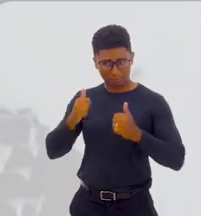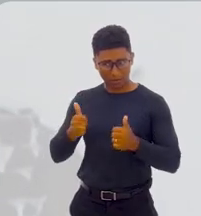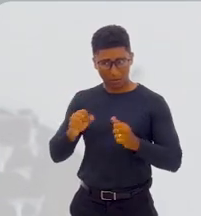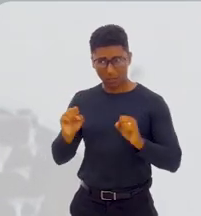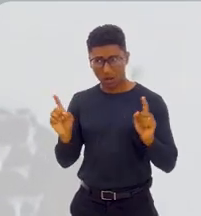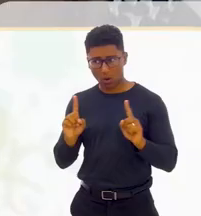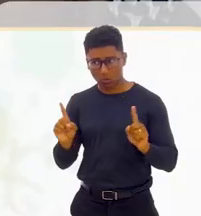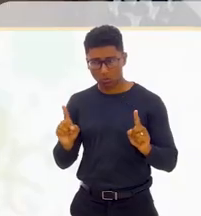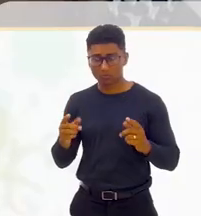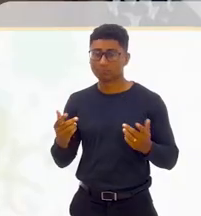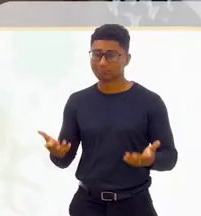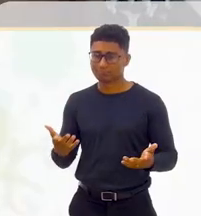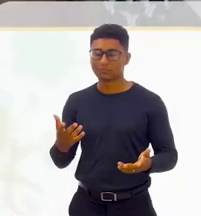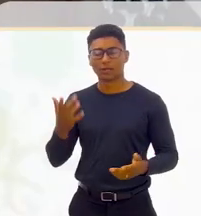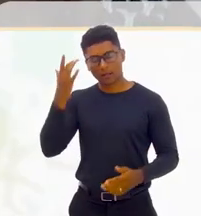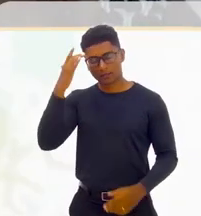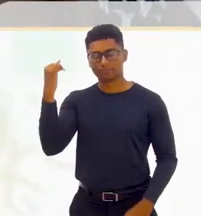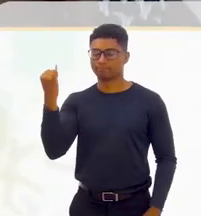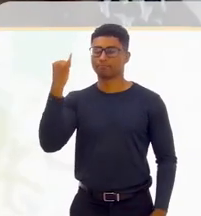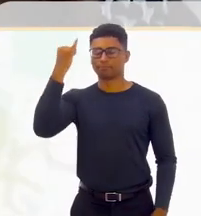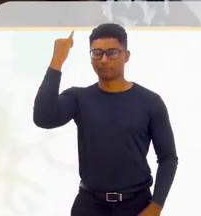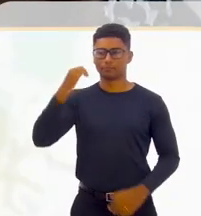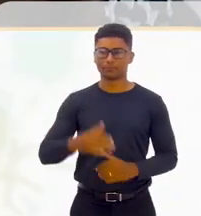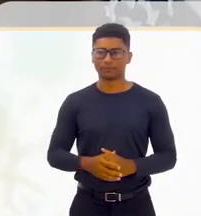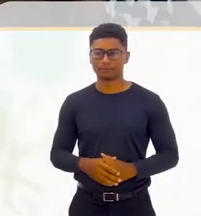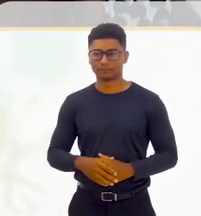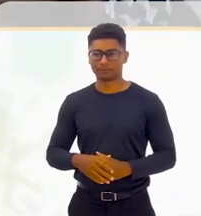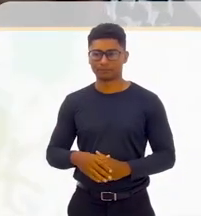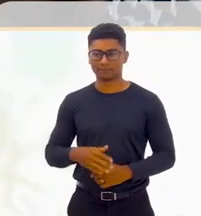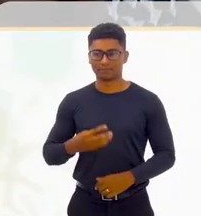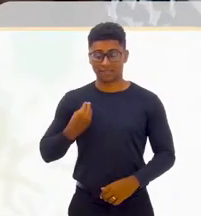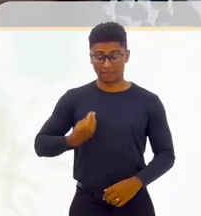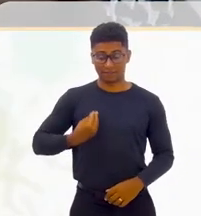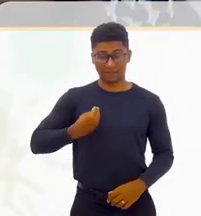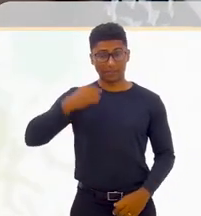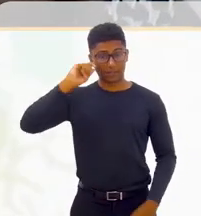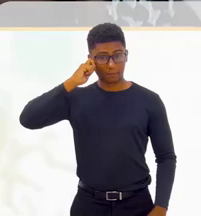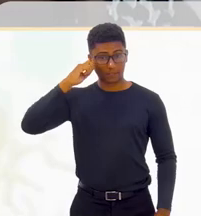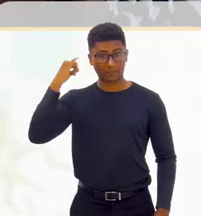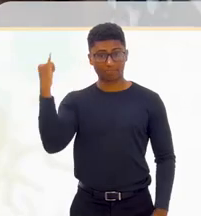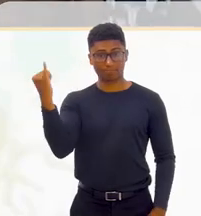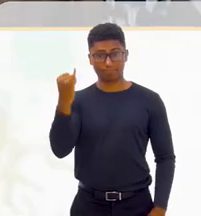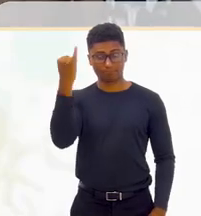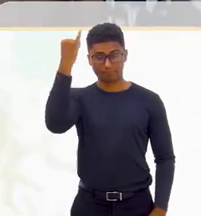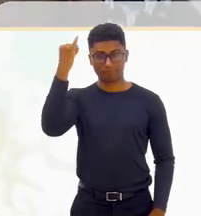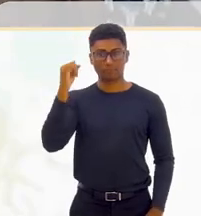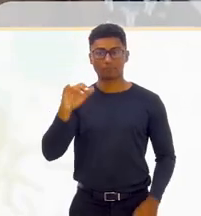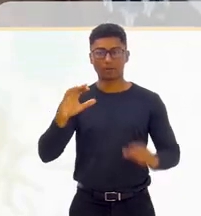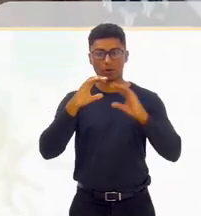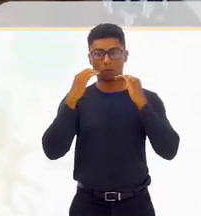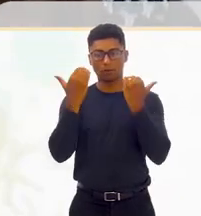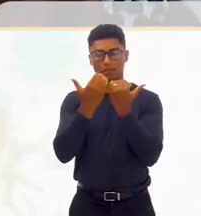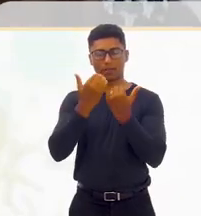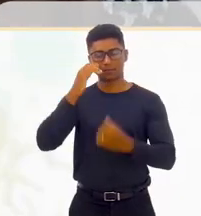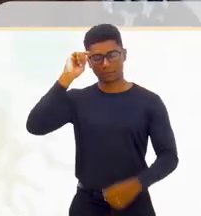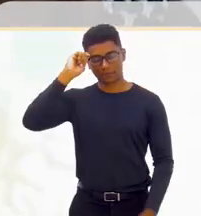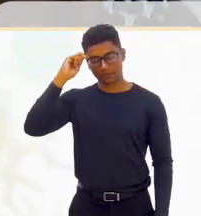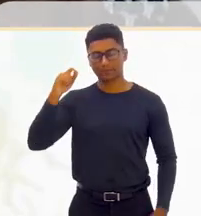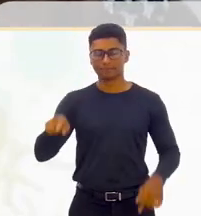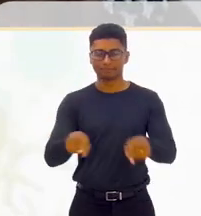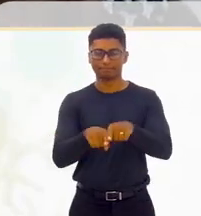importa. Então, E uma vidas história negras boa. importam, mas principalmente para a comunidade